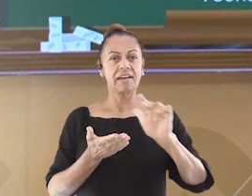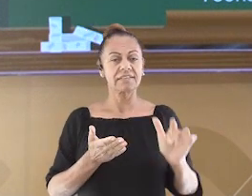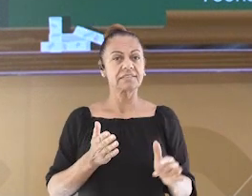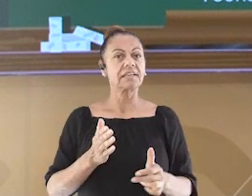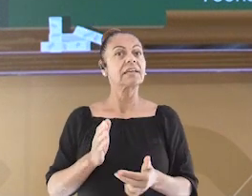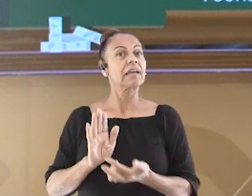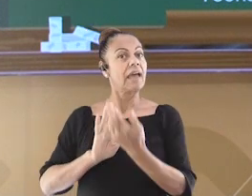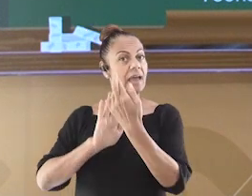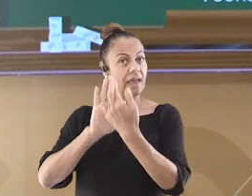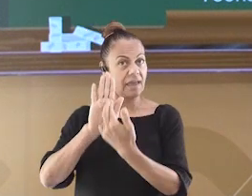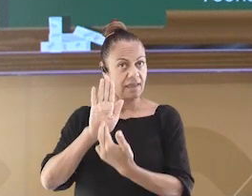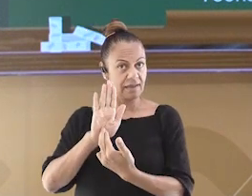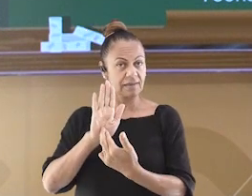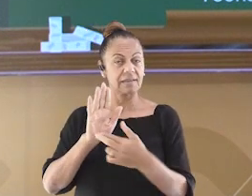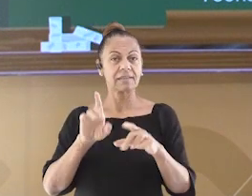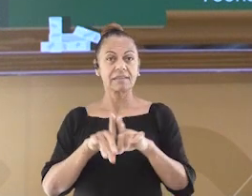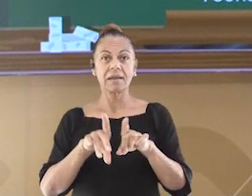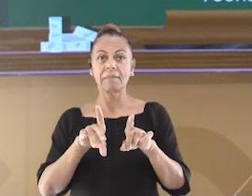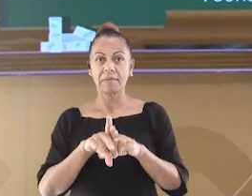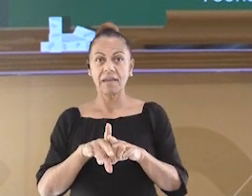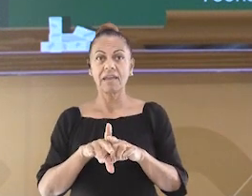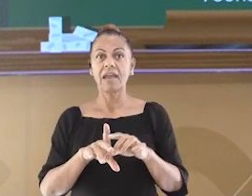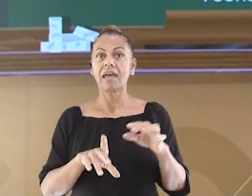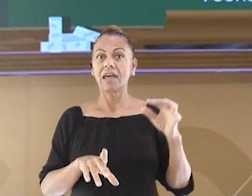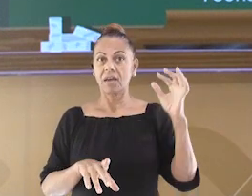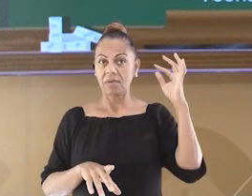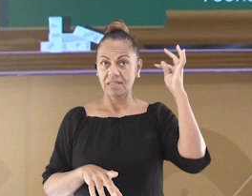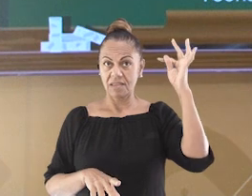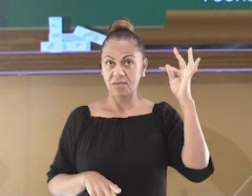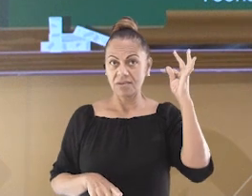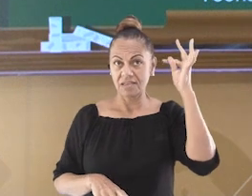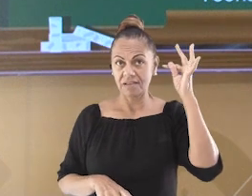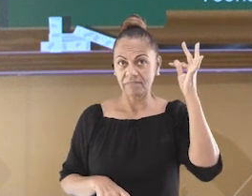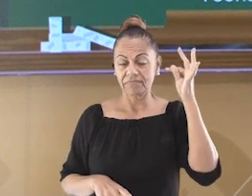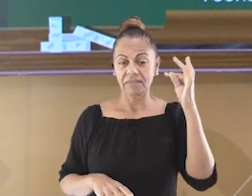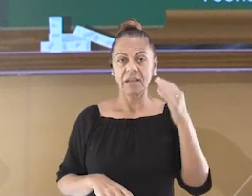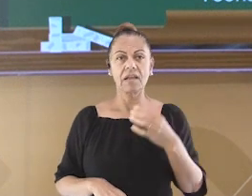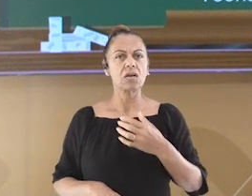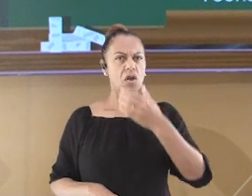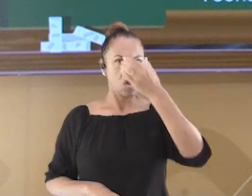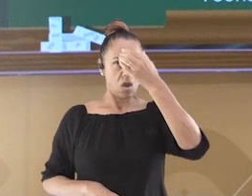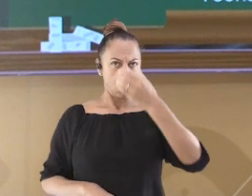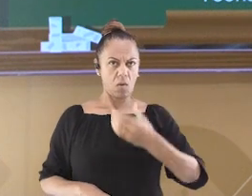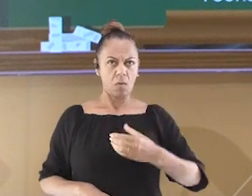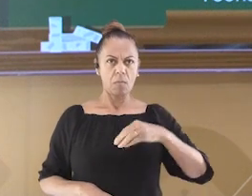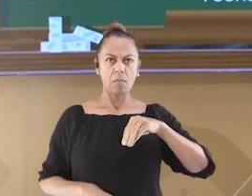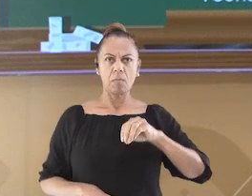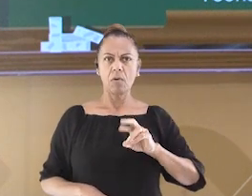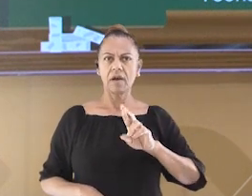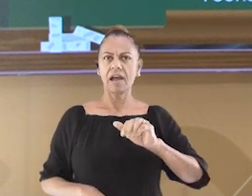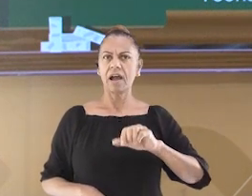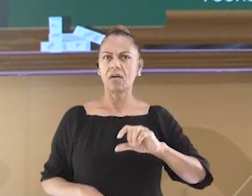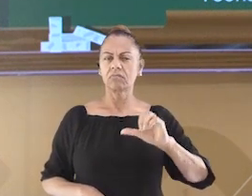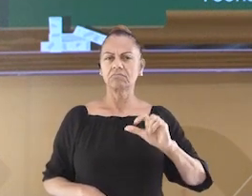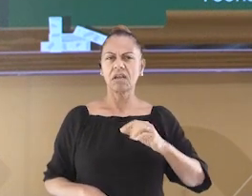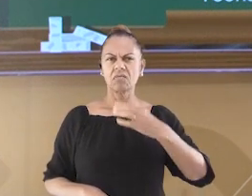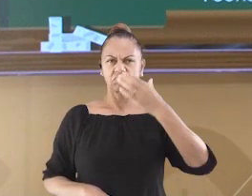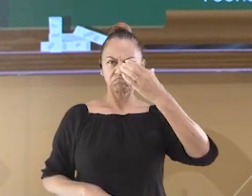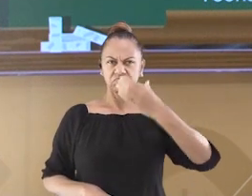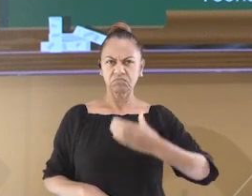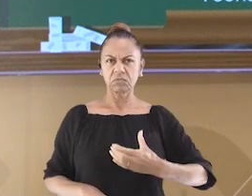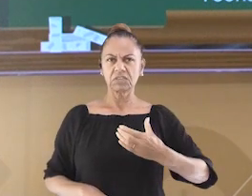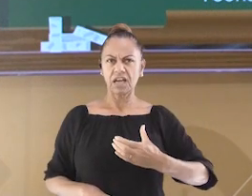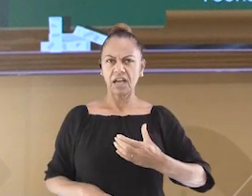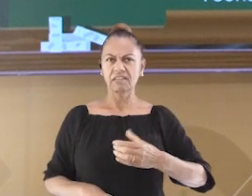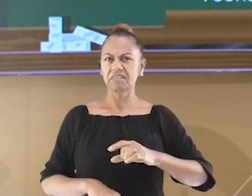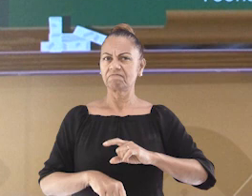épocas. Também ela é uma regra e ela é uma teoria. Já a moral,